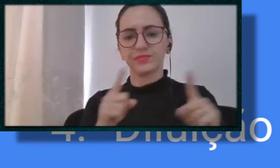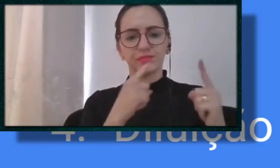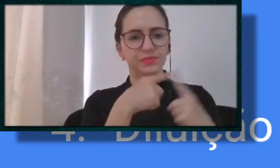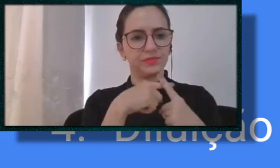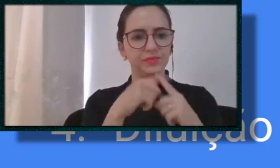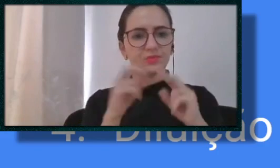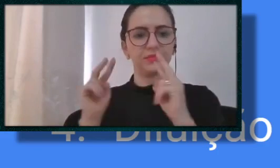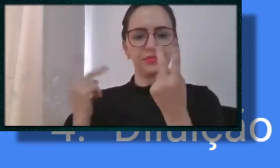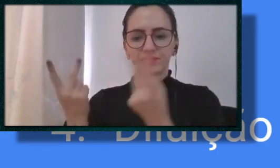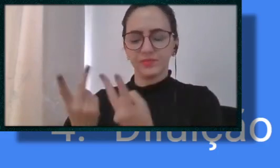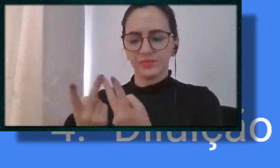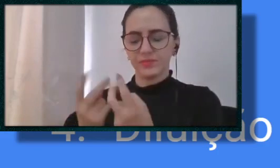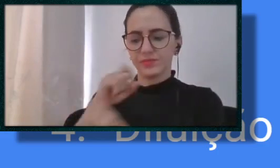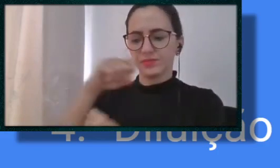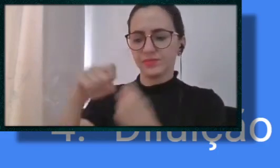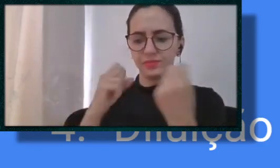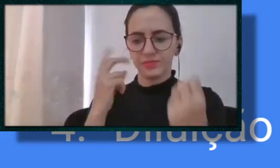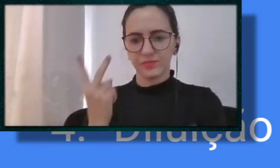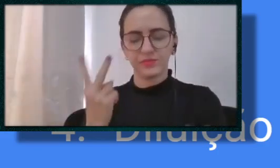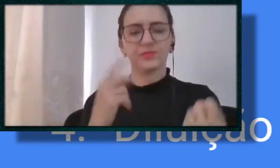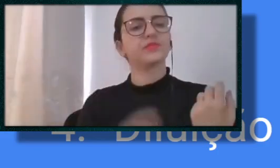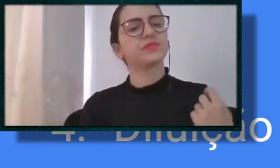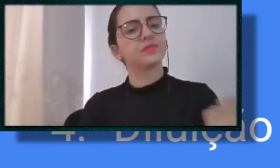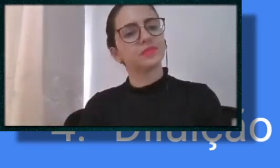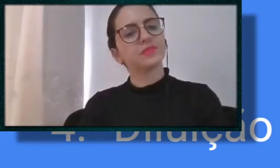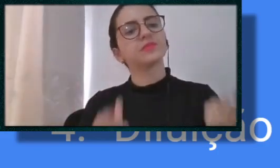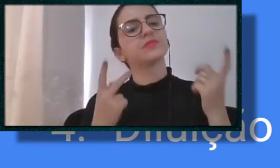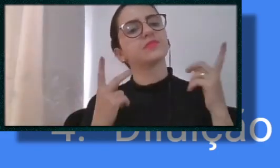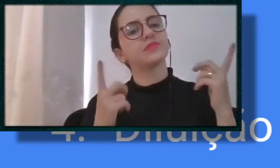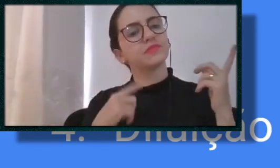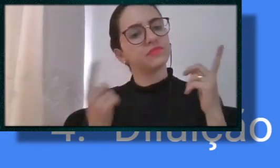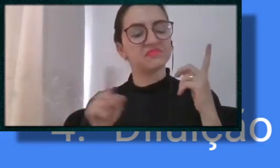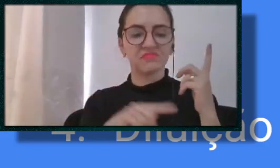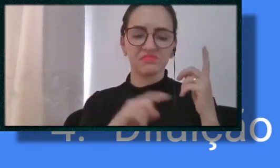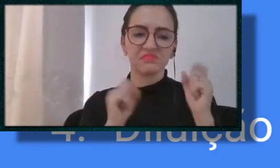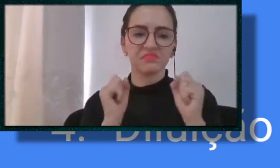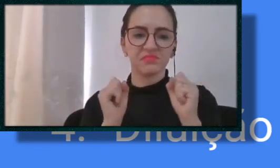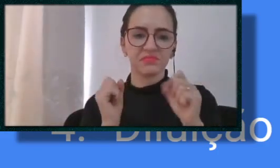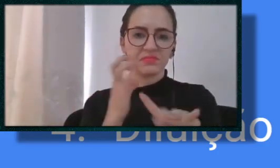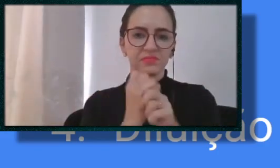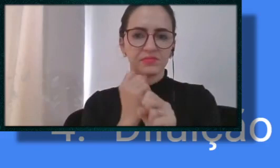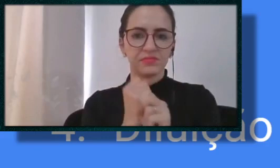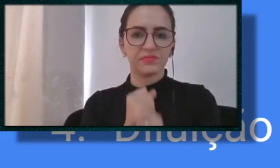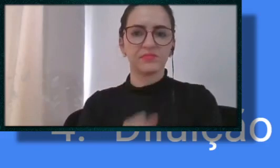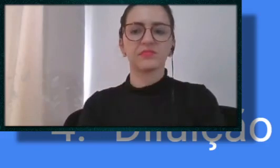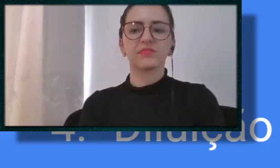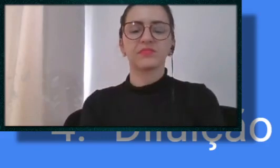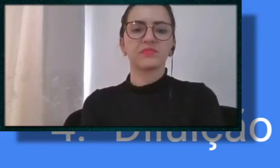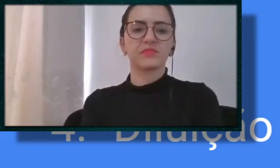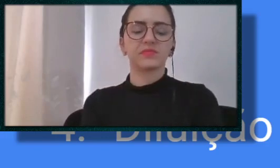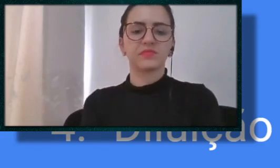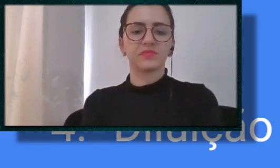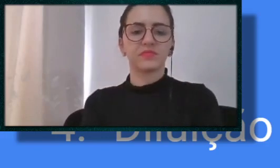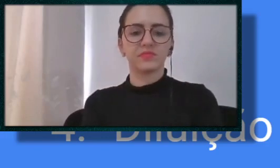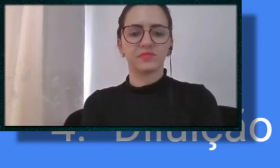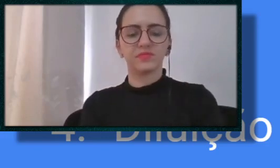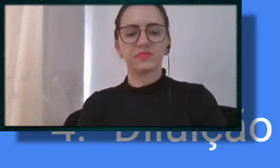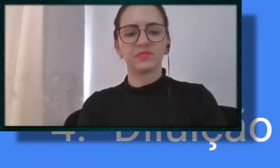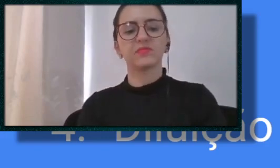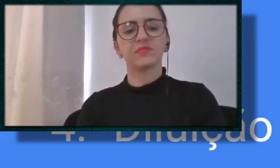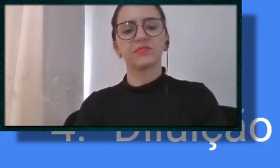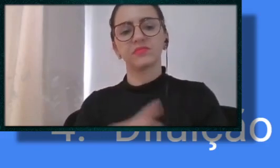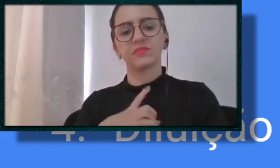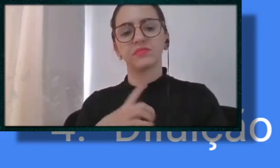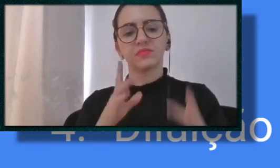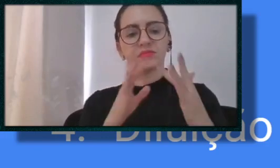cálculo. A mesma coisa no outro. Por quê? Apesar deles não reagirem, eles estão em contato com o soluto no